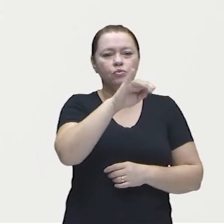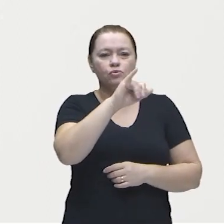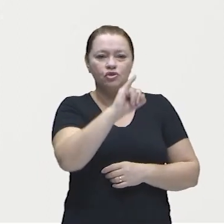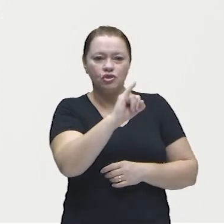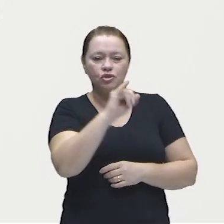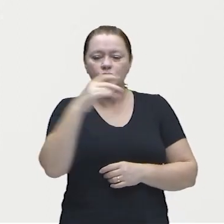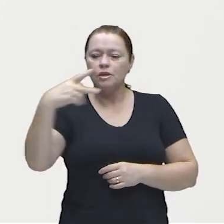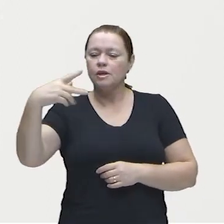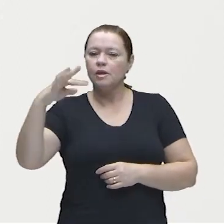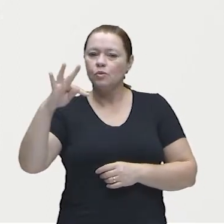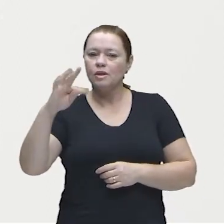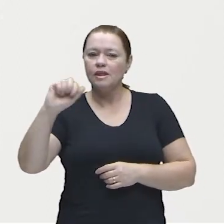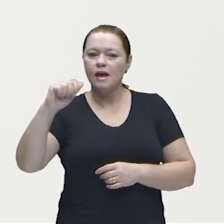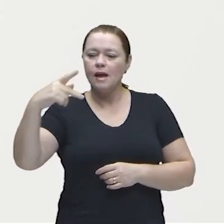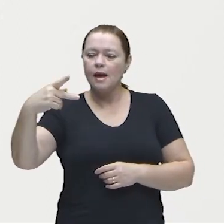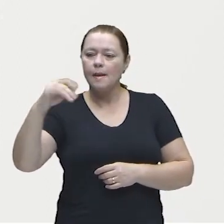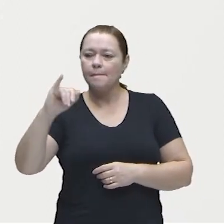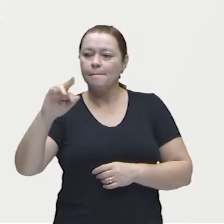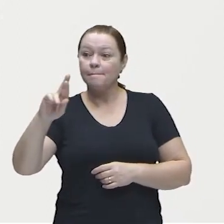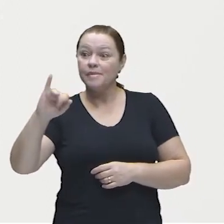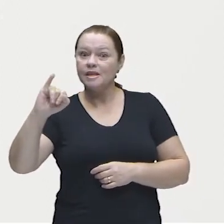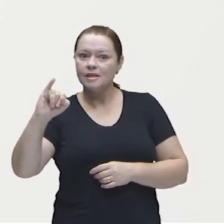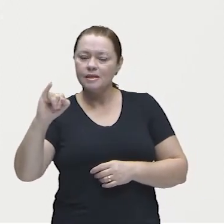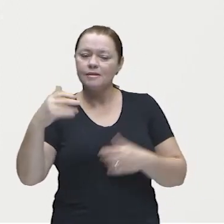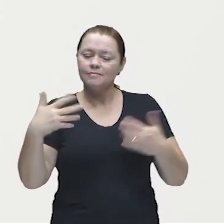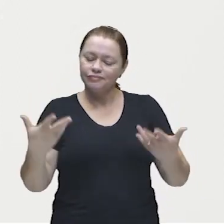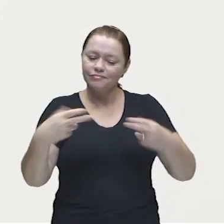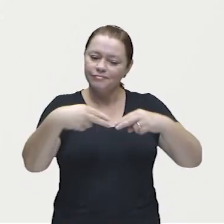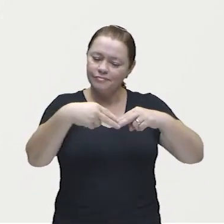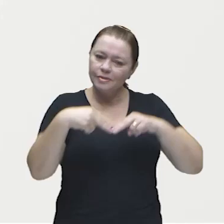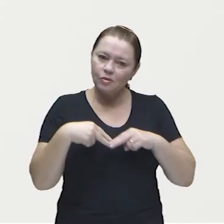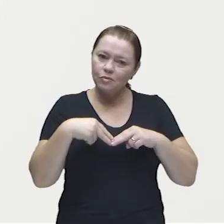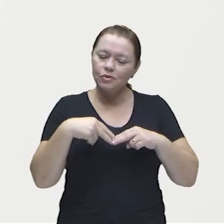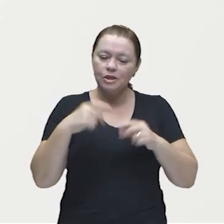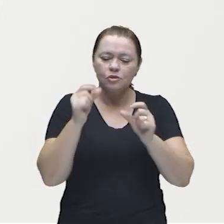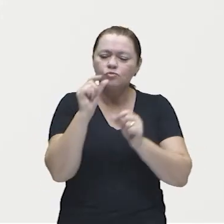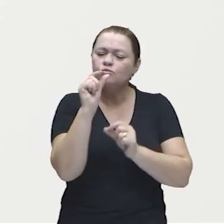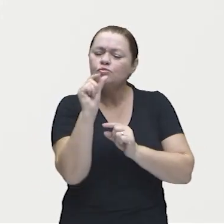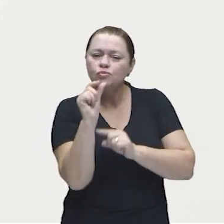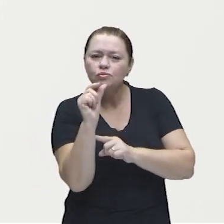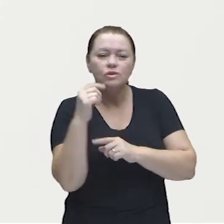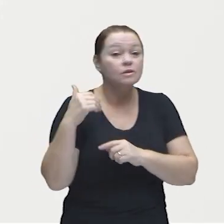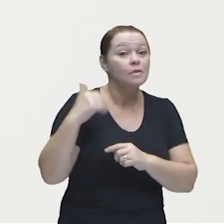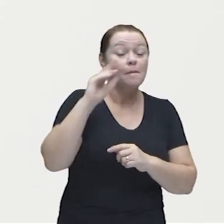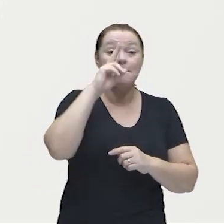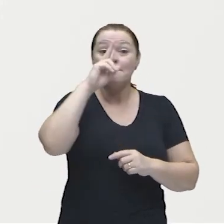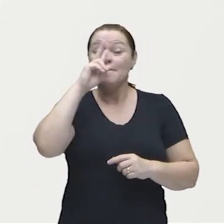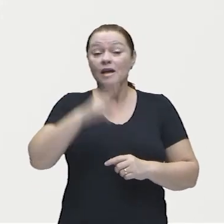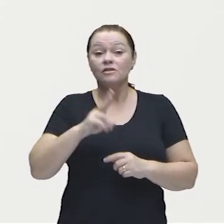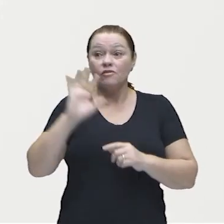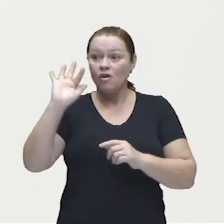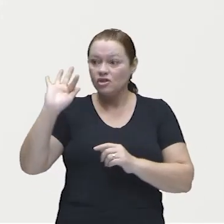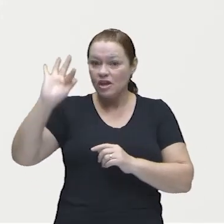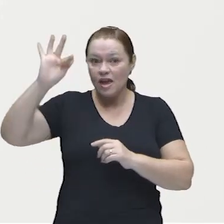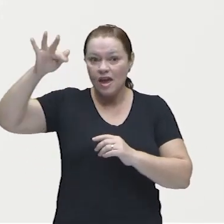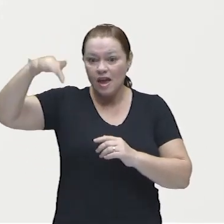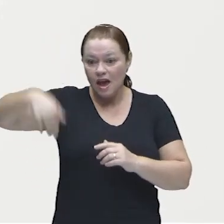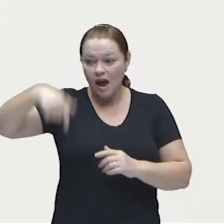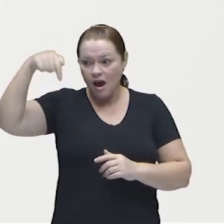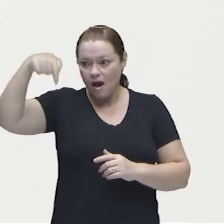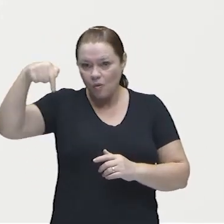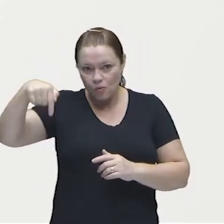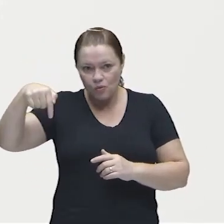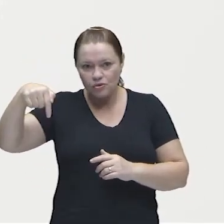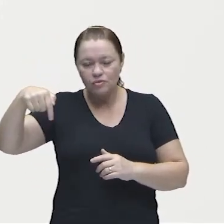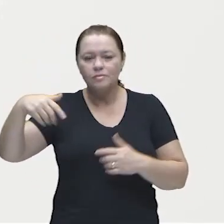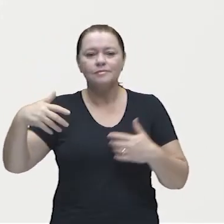tapiri. Olha aí. Então, se a sílaba mais forte da palavra for a última, como jabuti e